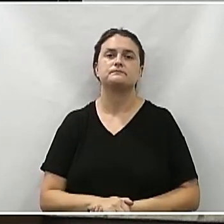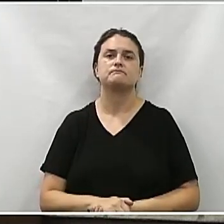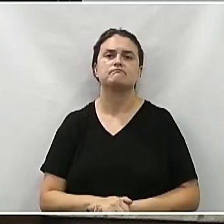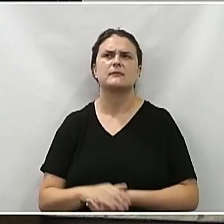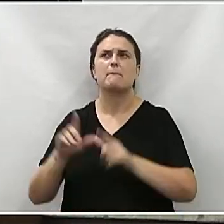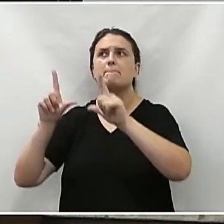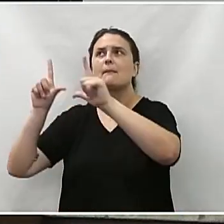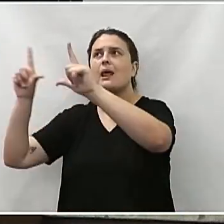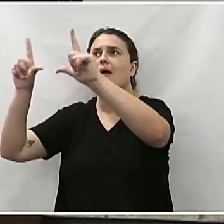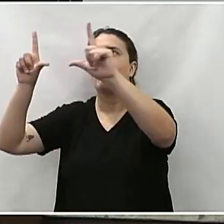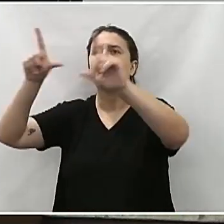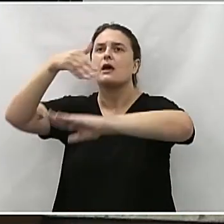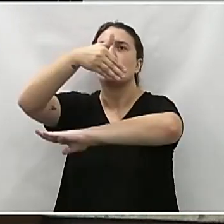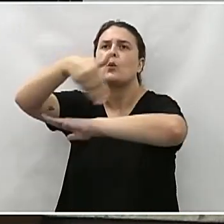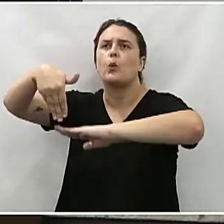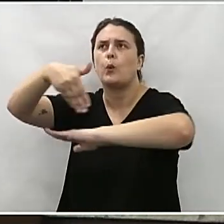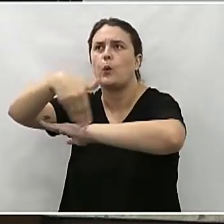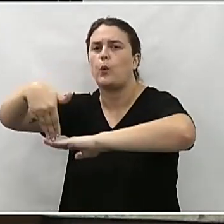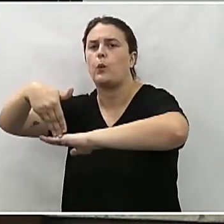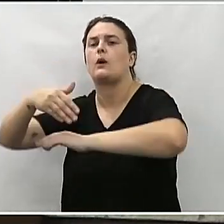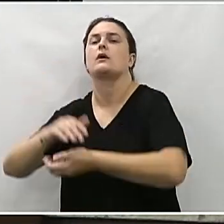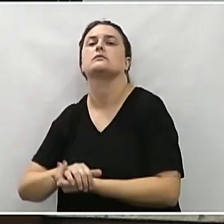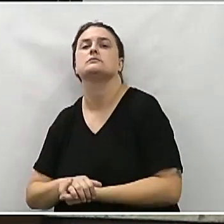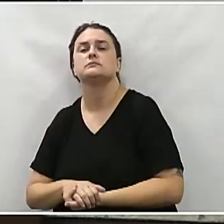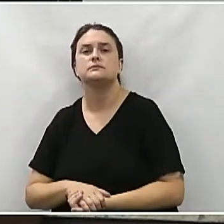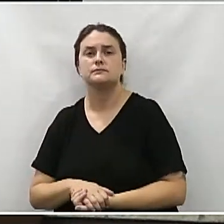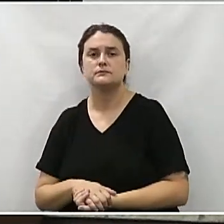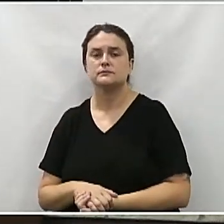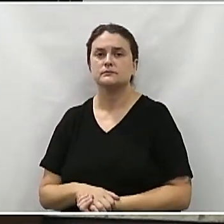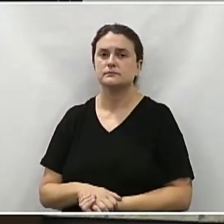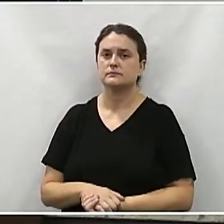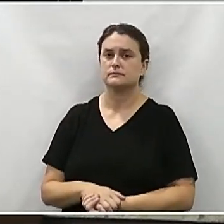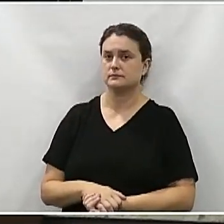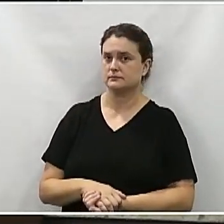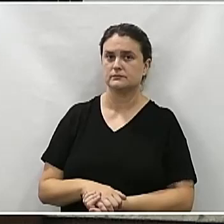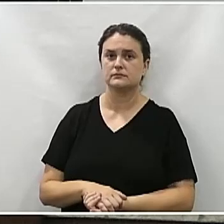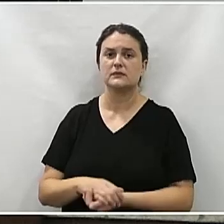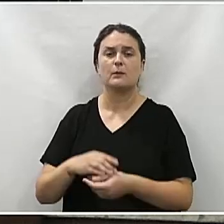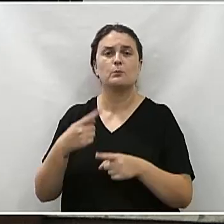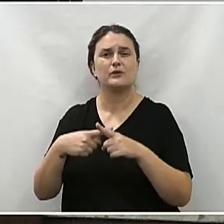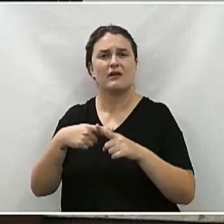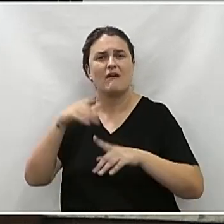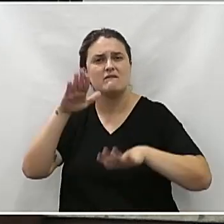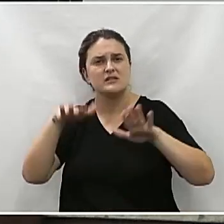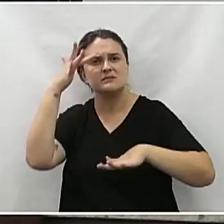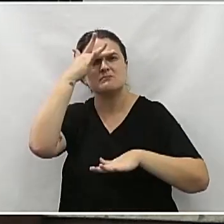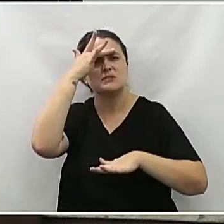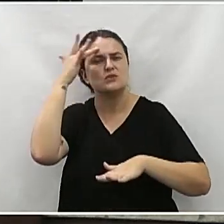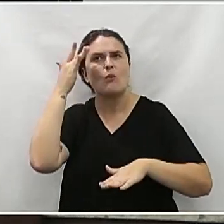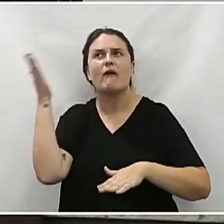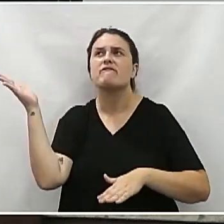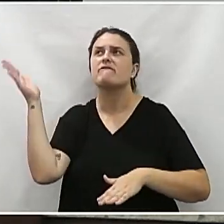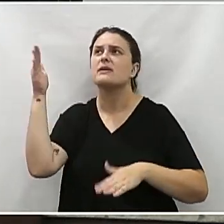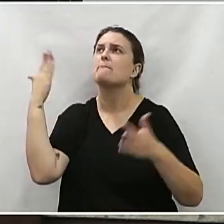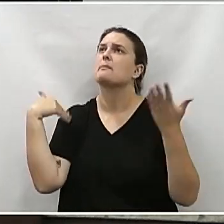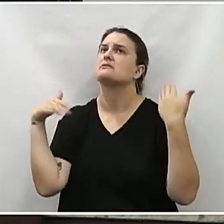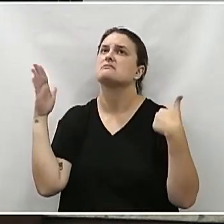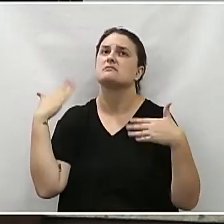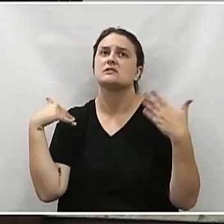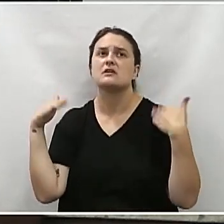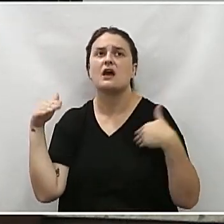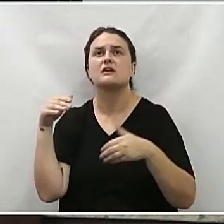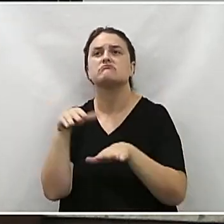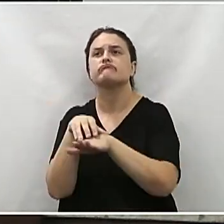placas indicativas com os nomes de ruas e para que as pessoas que vêm visitar a União da